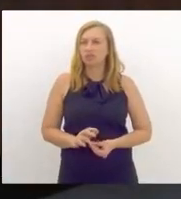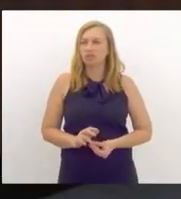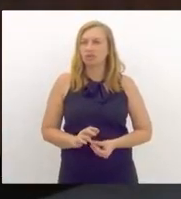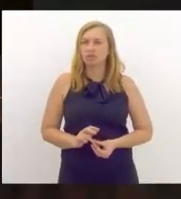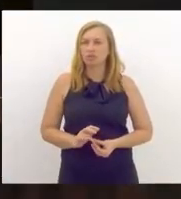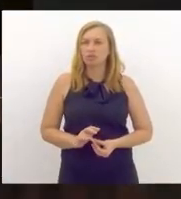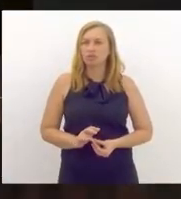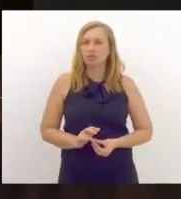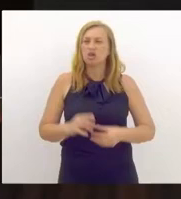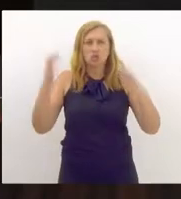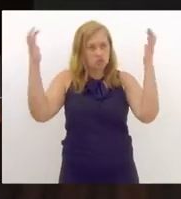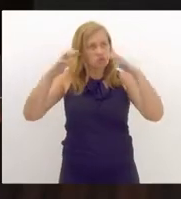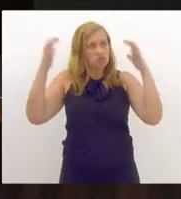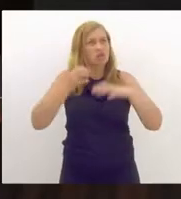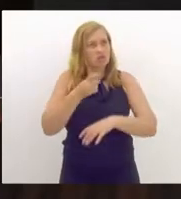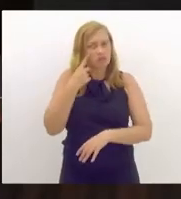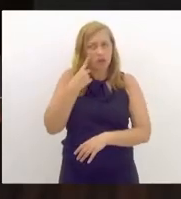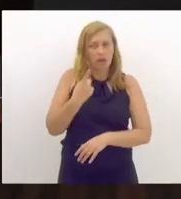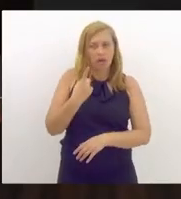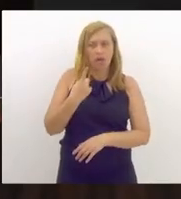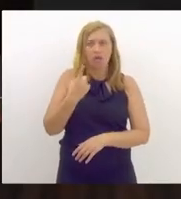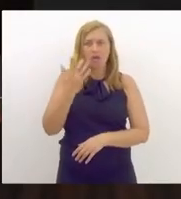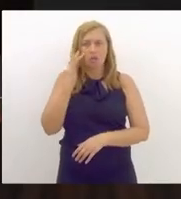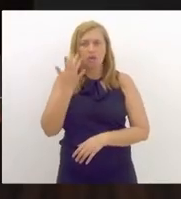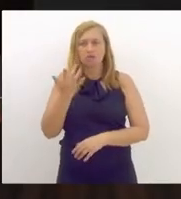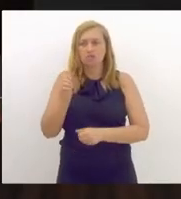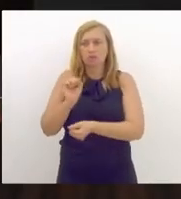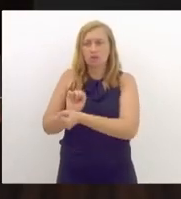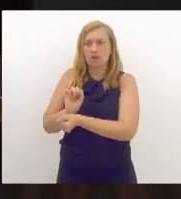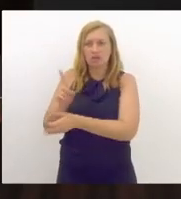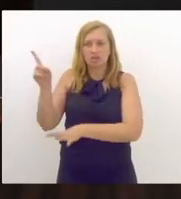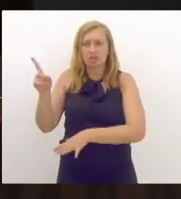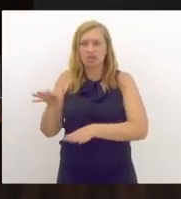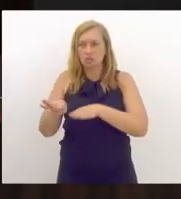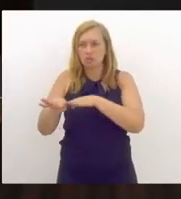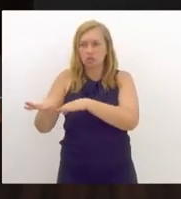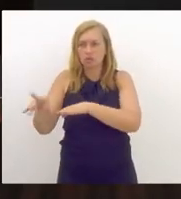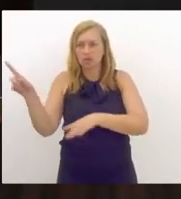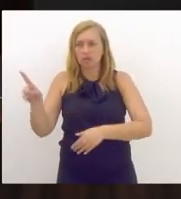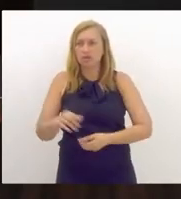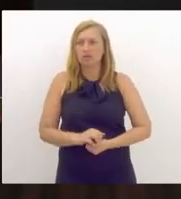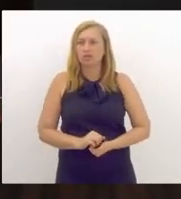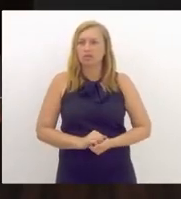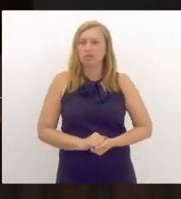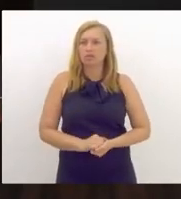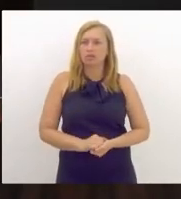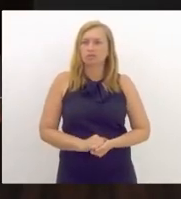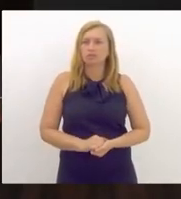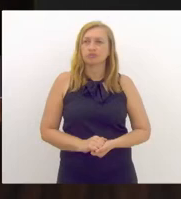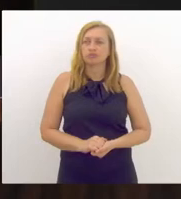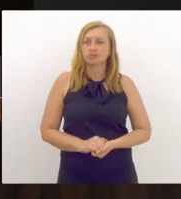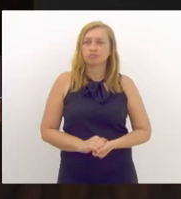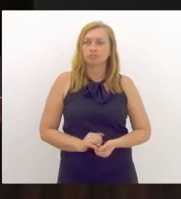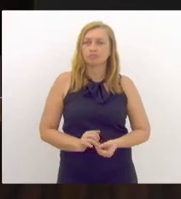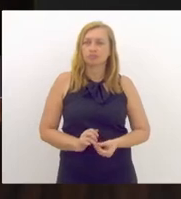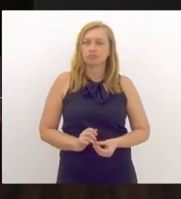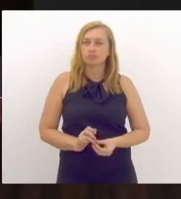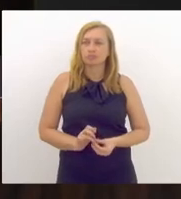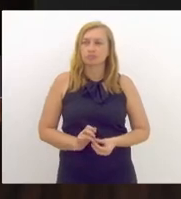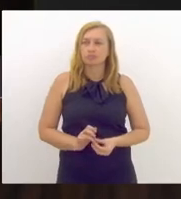Choveu bastante né o pessoal deve ter ficado com eu falei para o pessoal vai ficar com medo né porque choveu bastante eu tava até choveu à beça